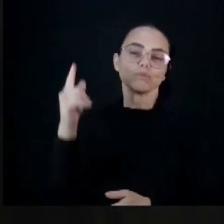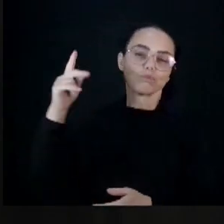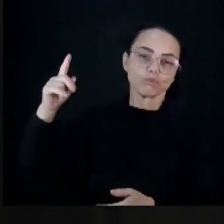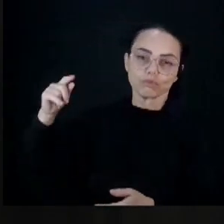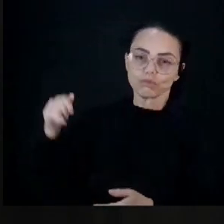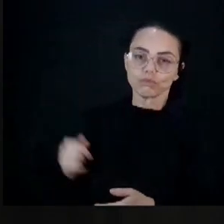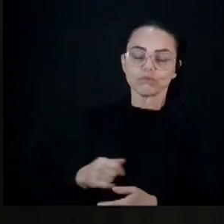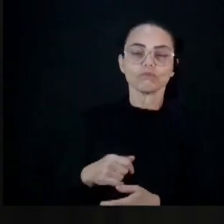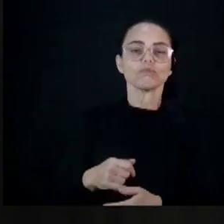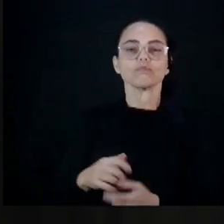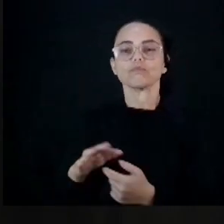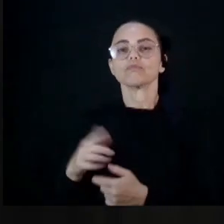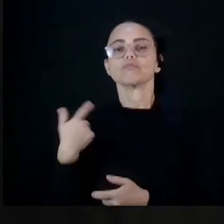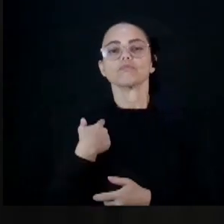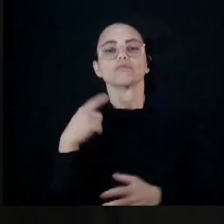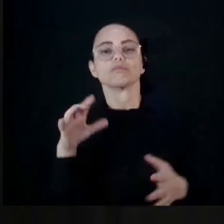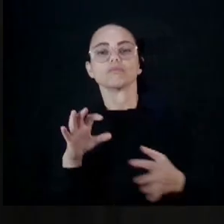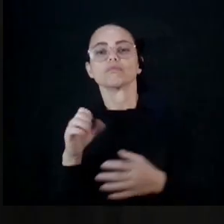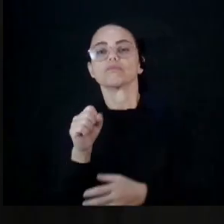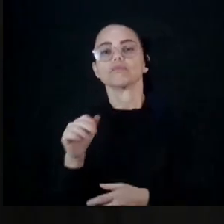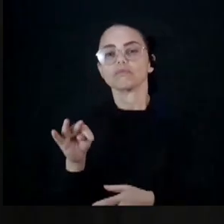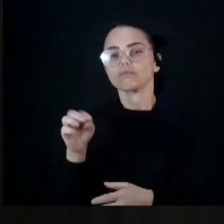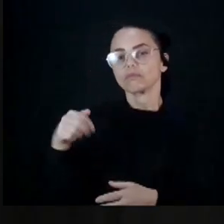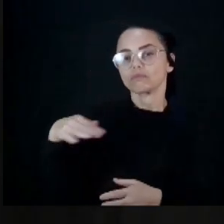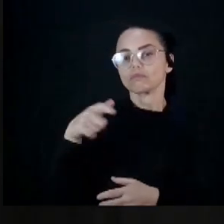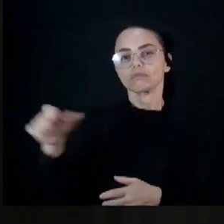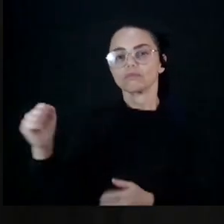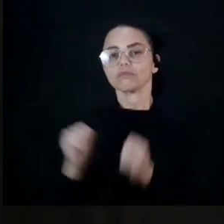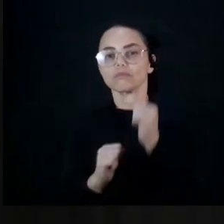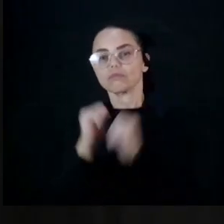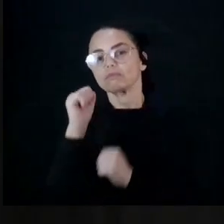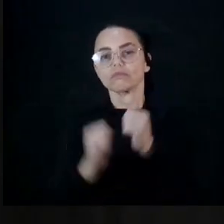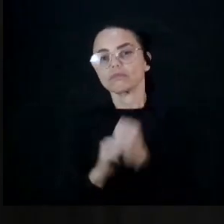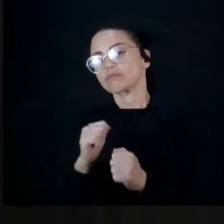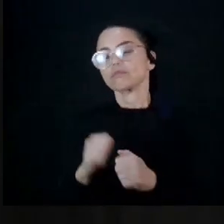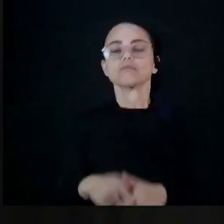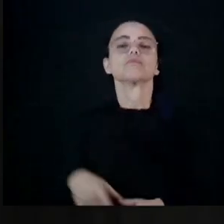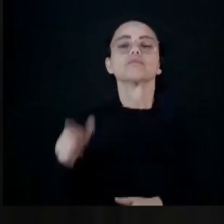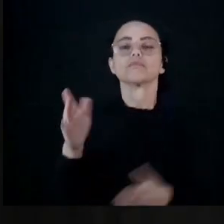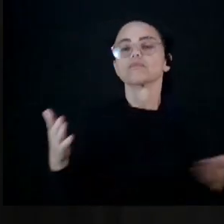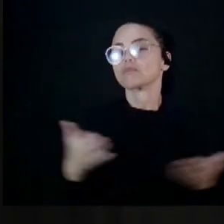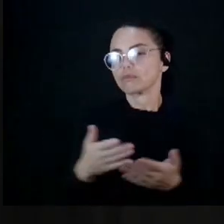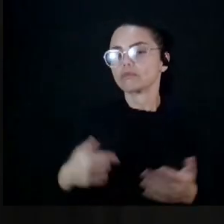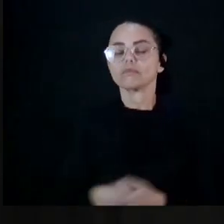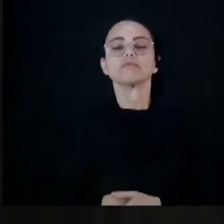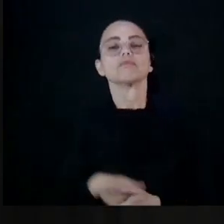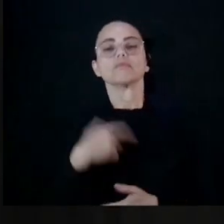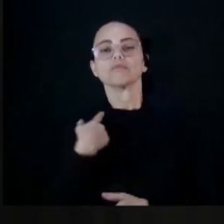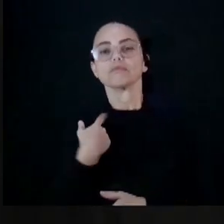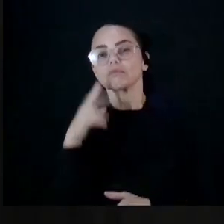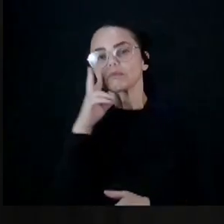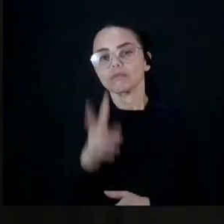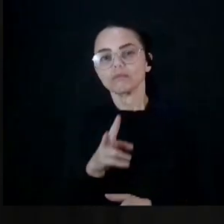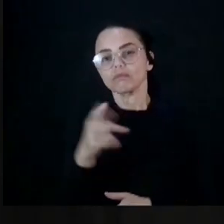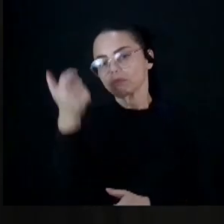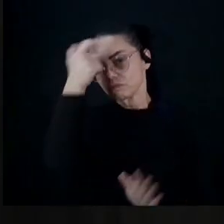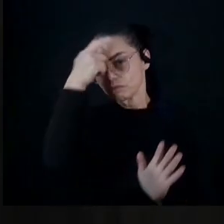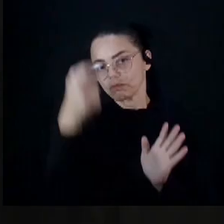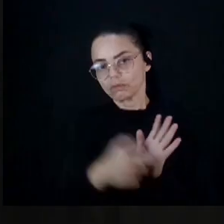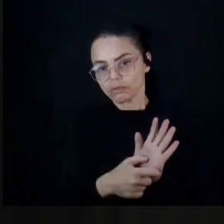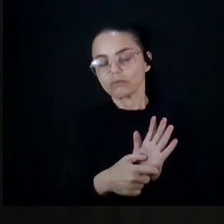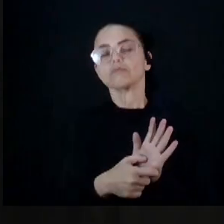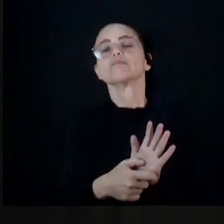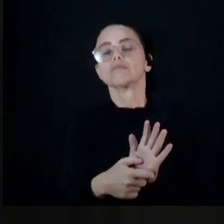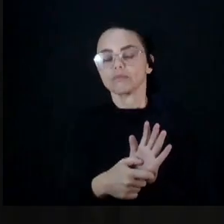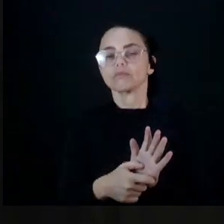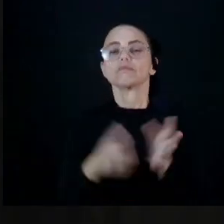foi associada à indústria e às linhas de produção. Agora, a gente está vendo a inteligência artificial assumir